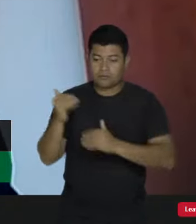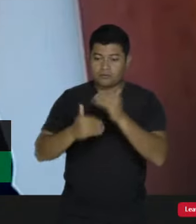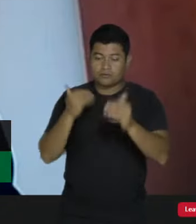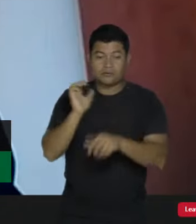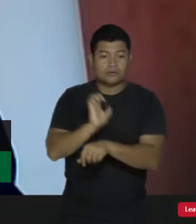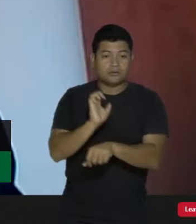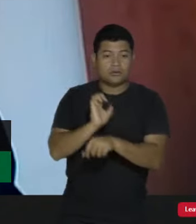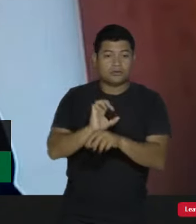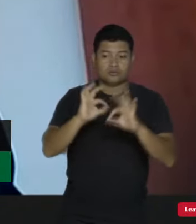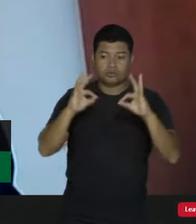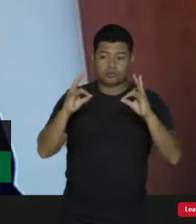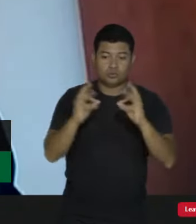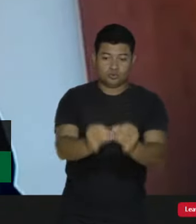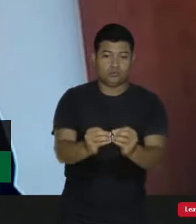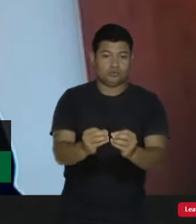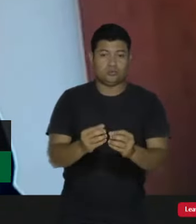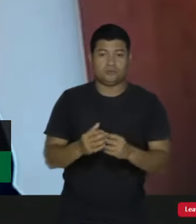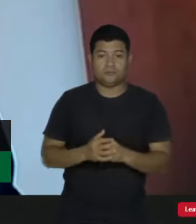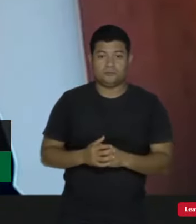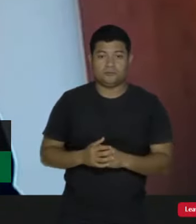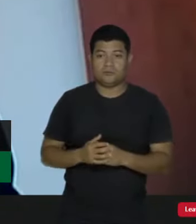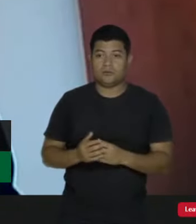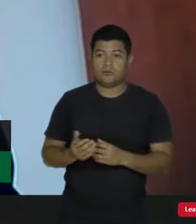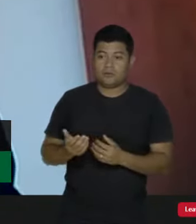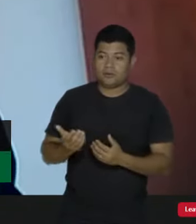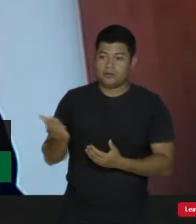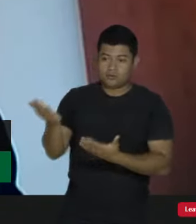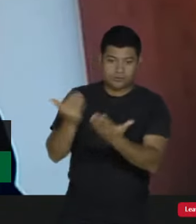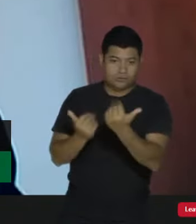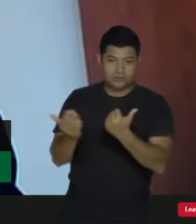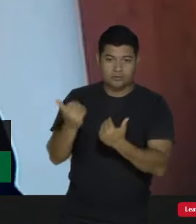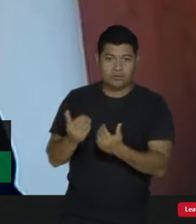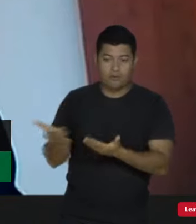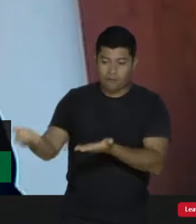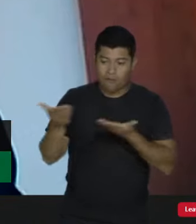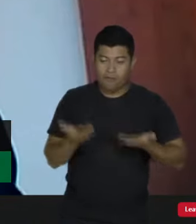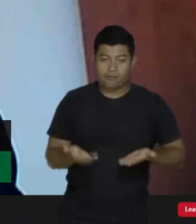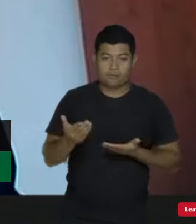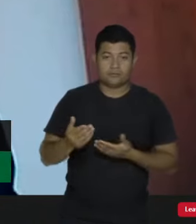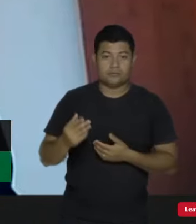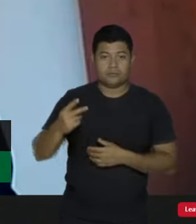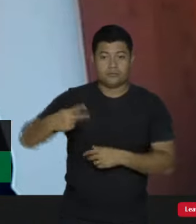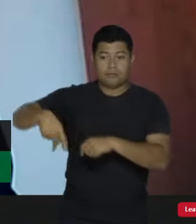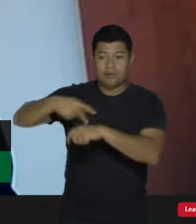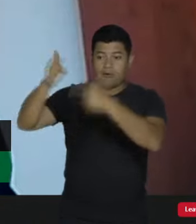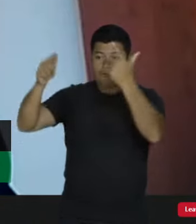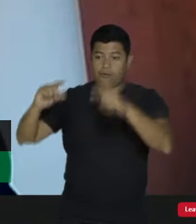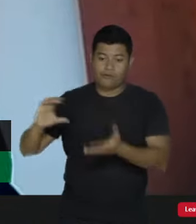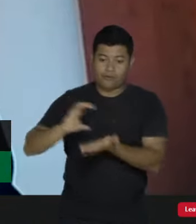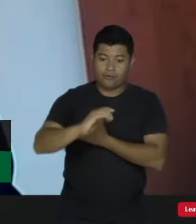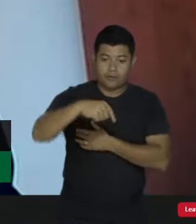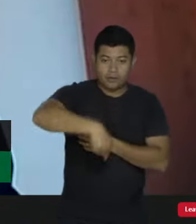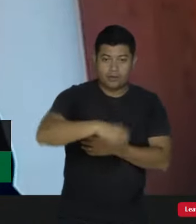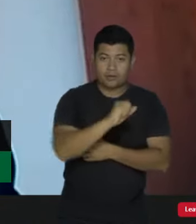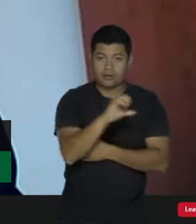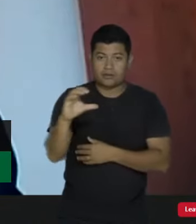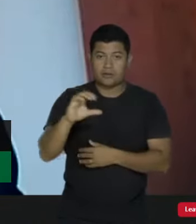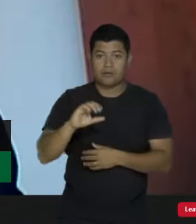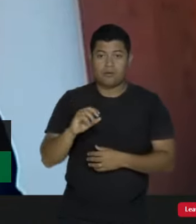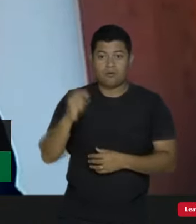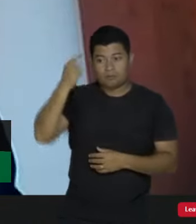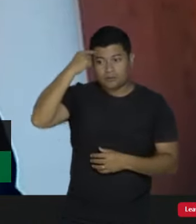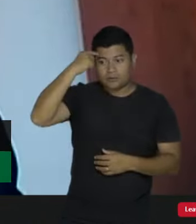inteiro, trazendo países para investir aqui, ou até apostando no desenvolvimento econômico daqui para